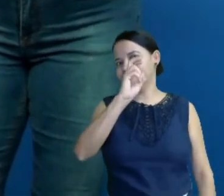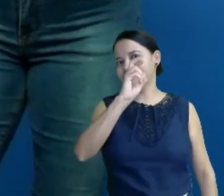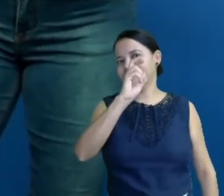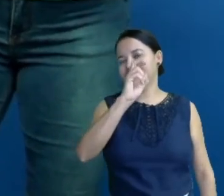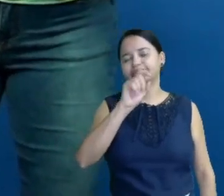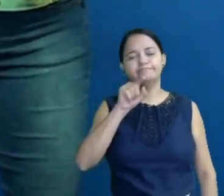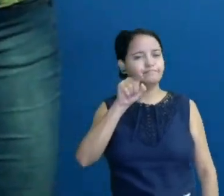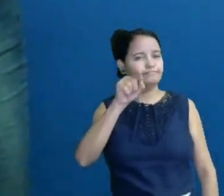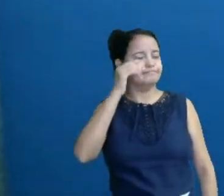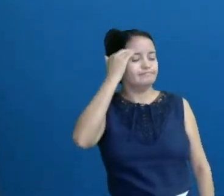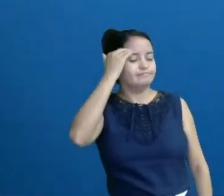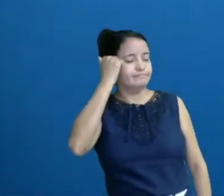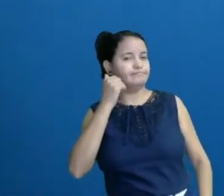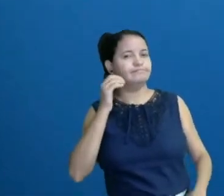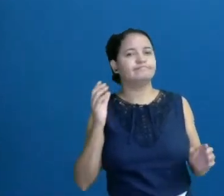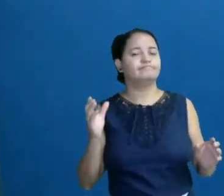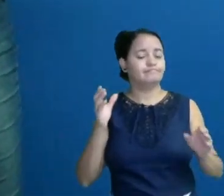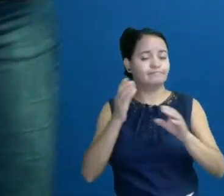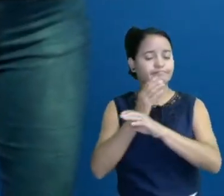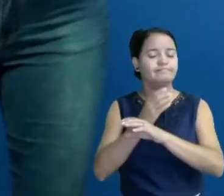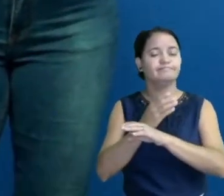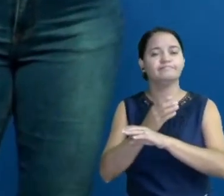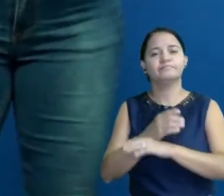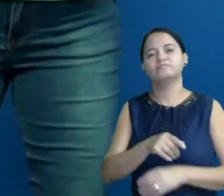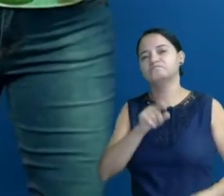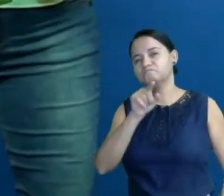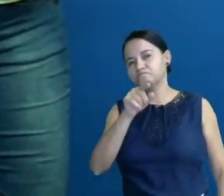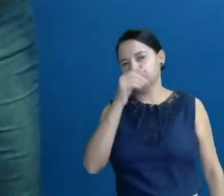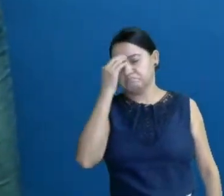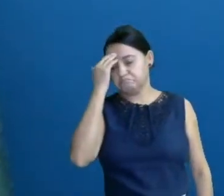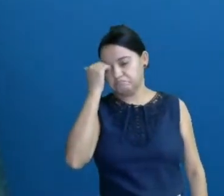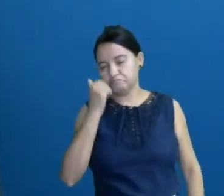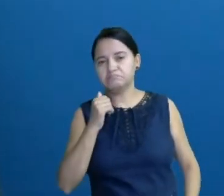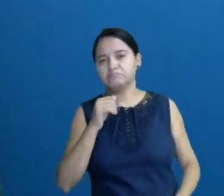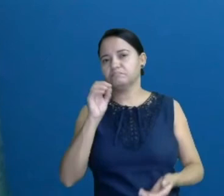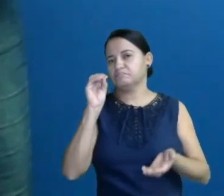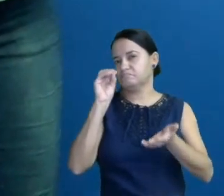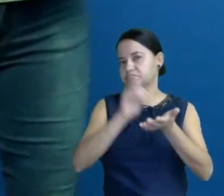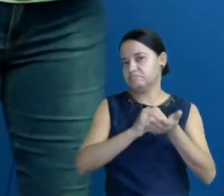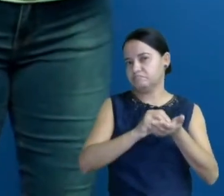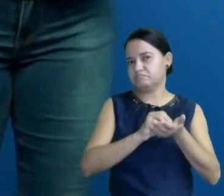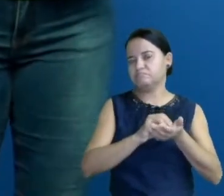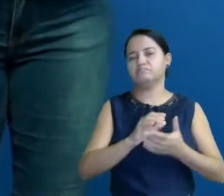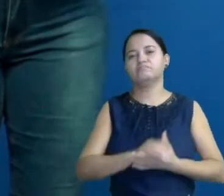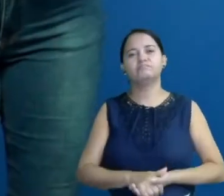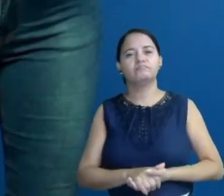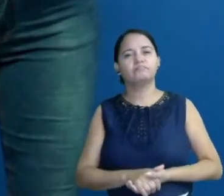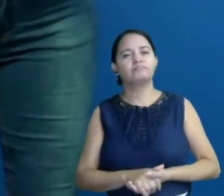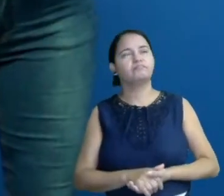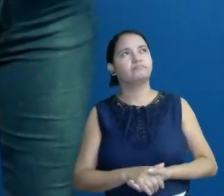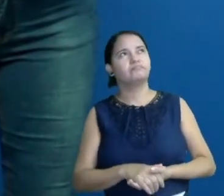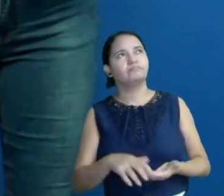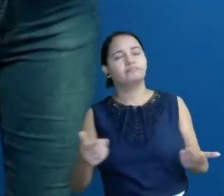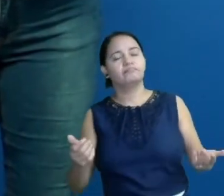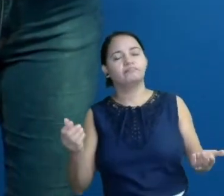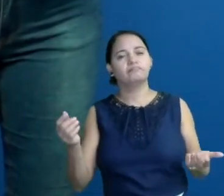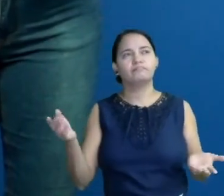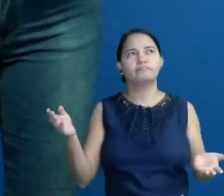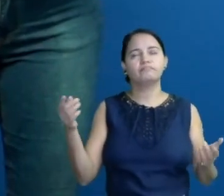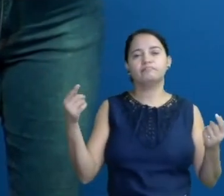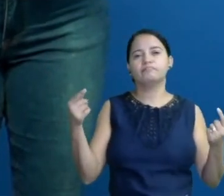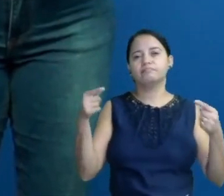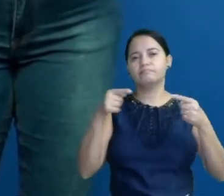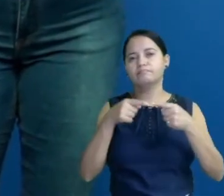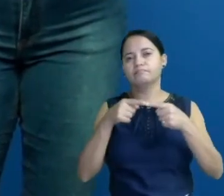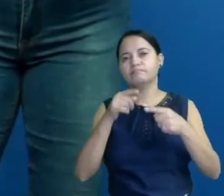vai ver a ideia se você já sabe como complementar aqui se você já sabe mentalmente que número tá faltando para chegar 58 Você já faz aí